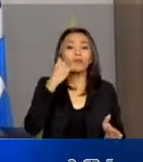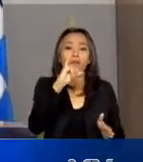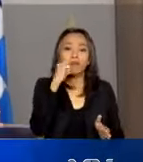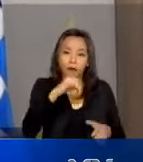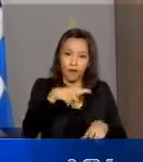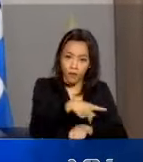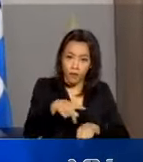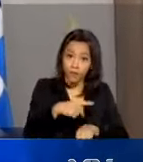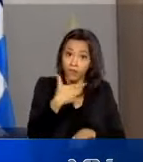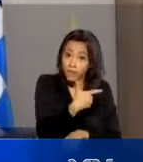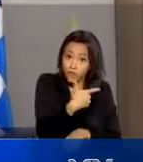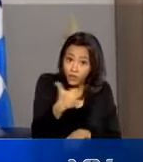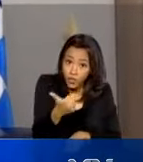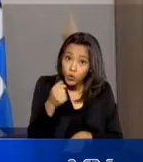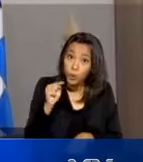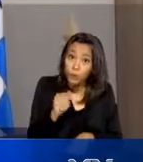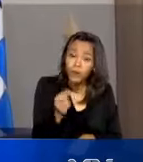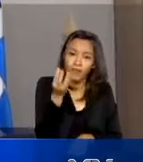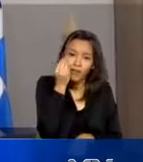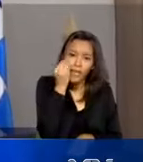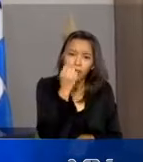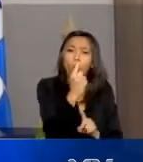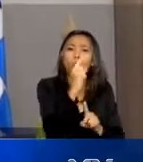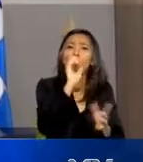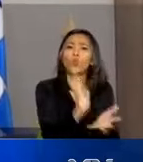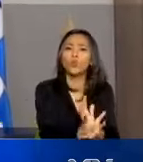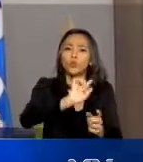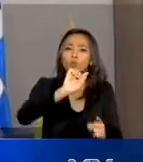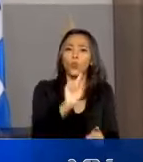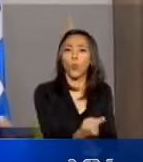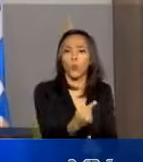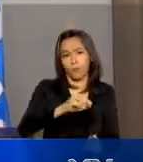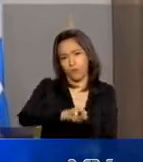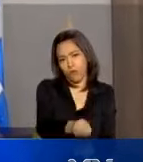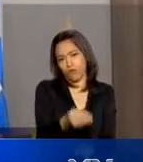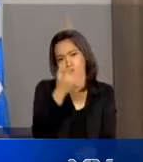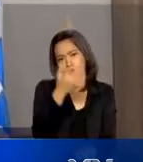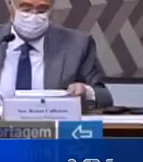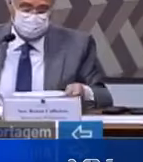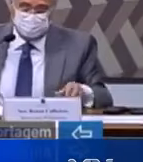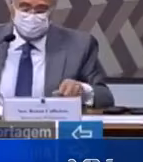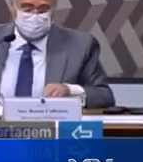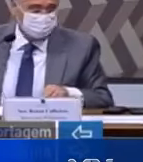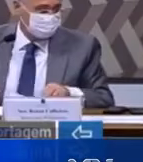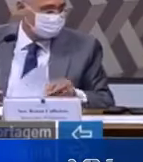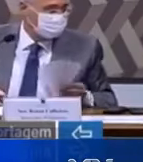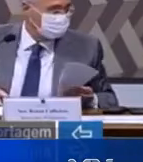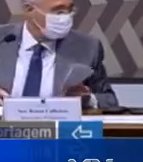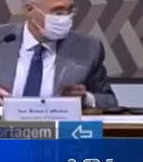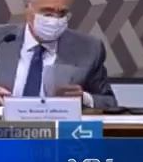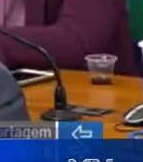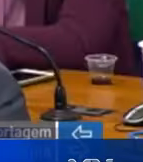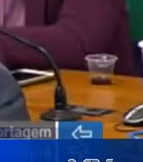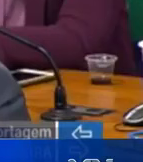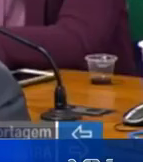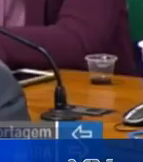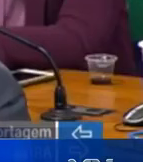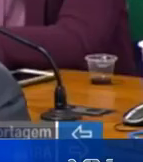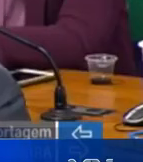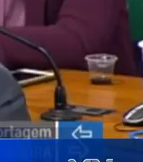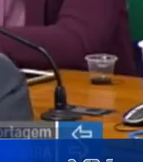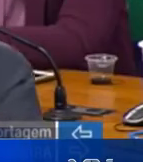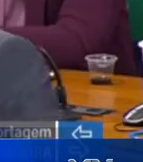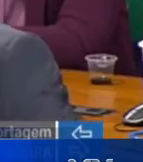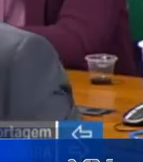Queiroga, que também deve ser questionado sobre o Plano Nacional de Imunização. Há uma grande expectativa, Amadeu, e